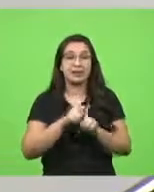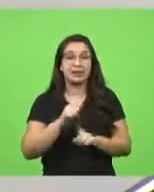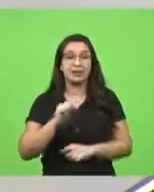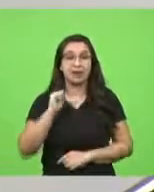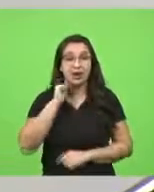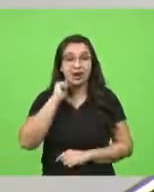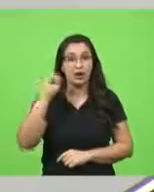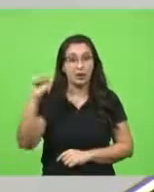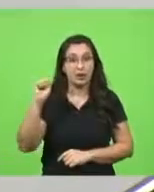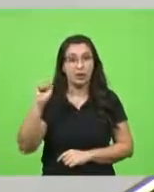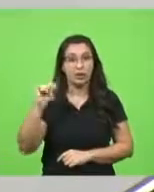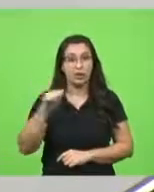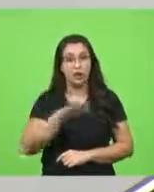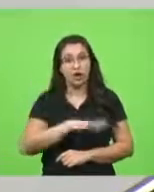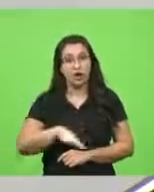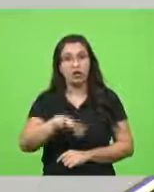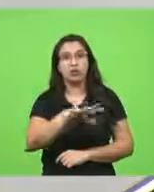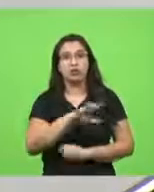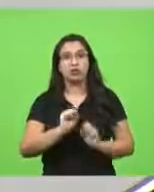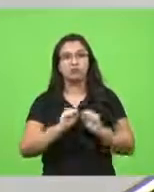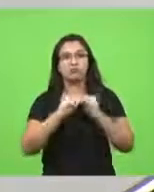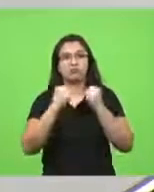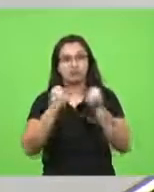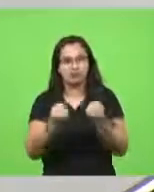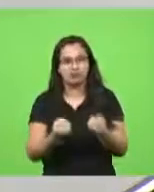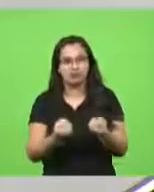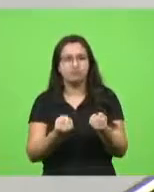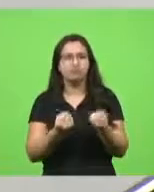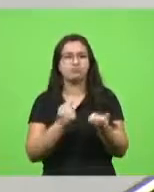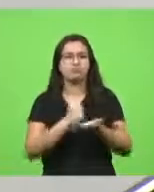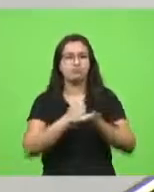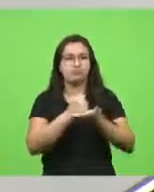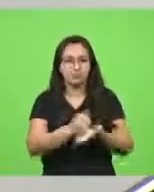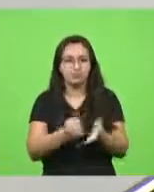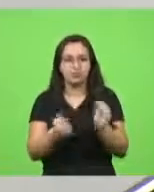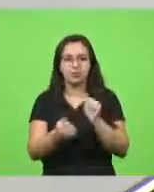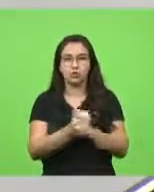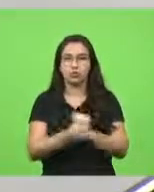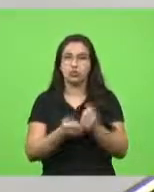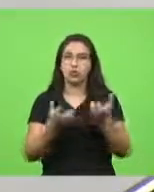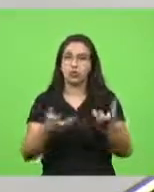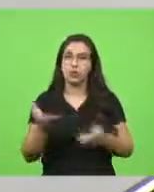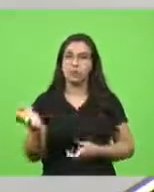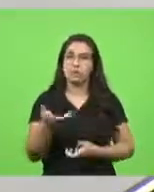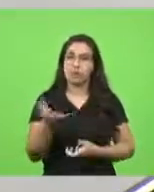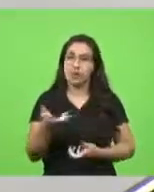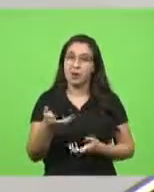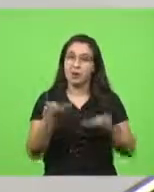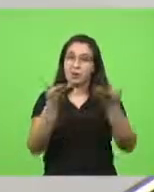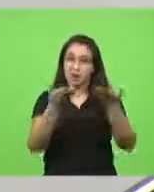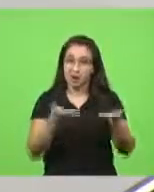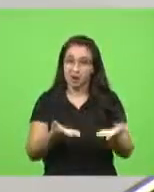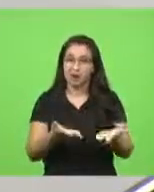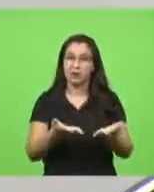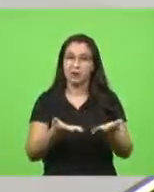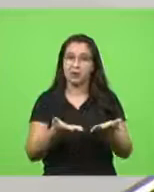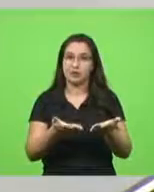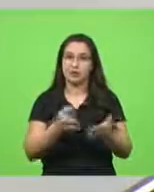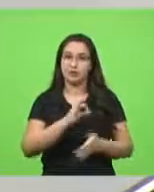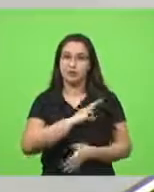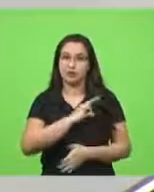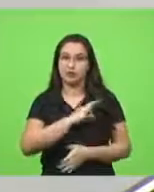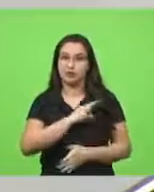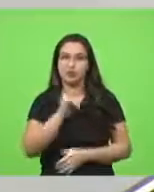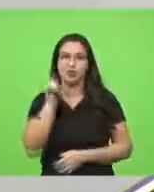acompanhamos, apoiamos e queremos que o mais rápido possível esses profissionais que estão no dia a